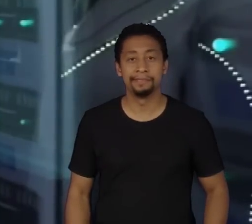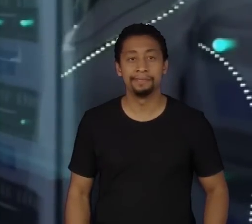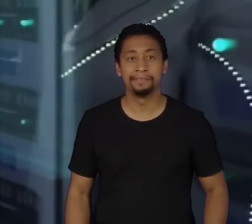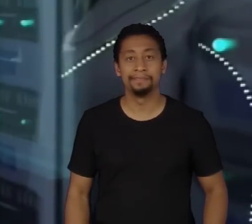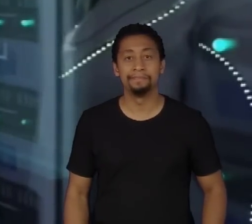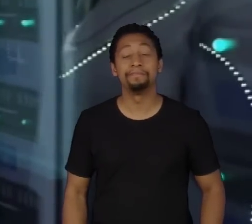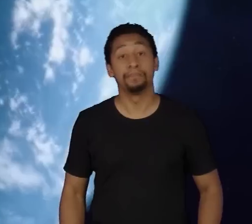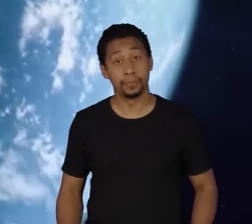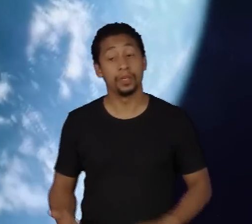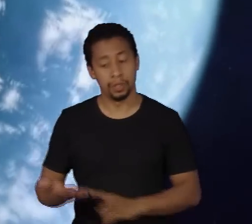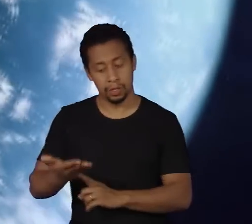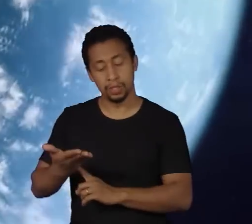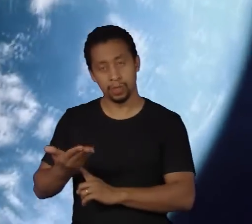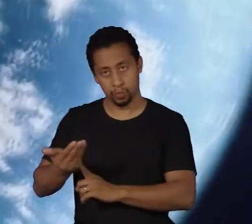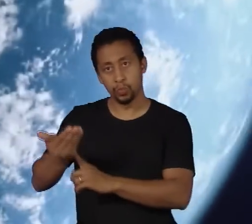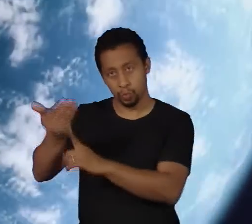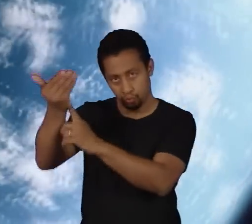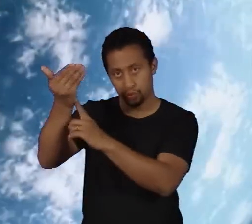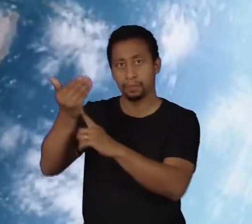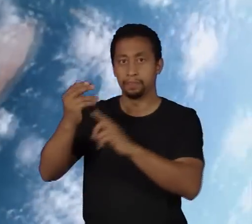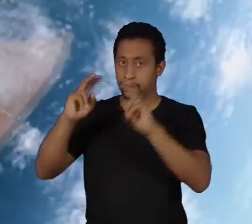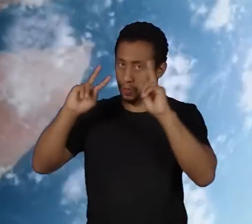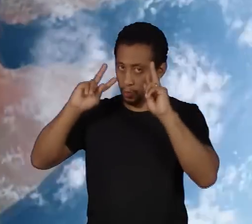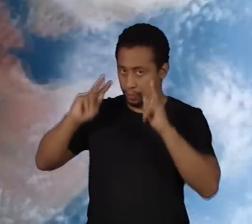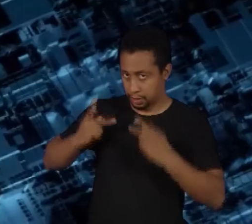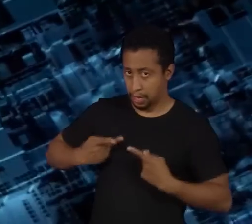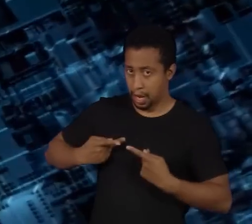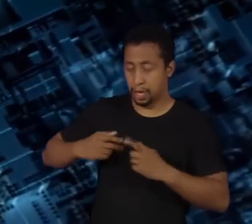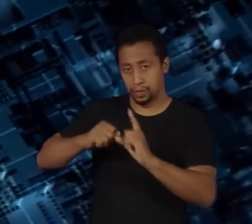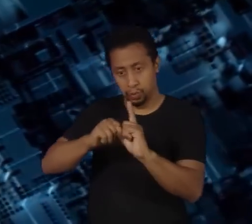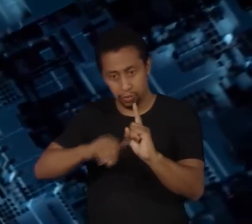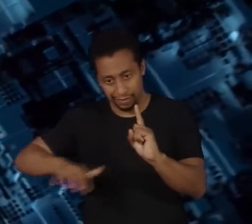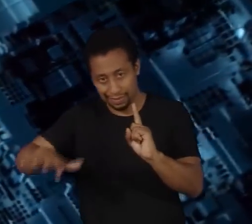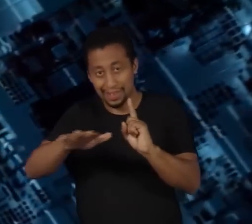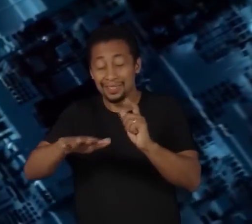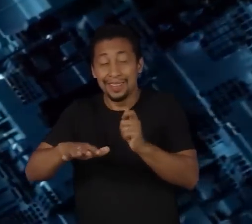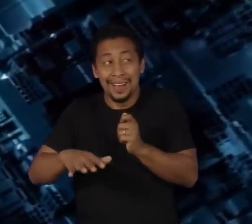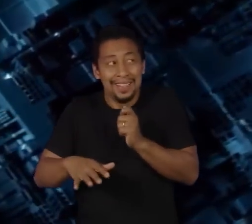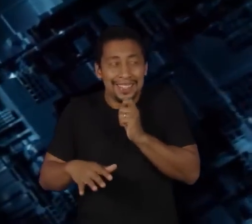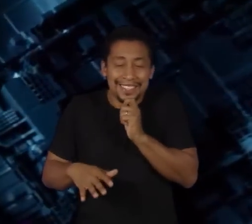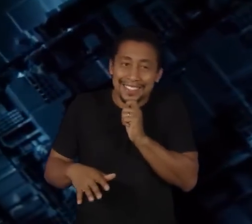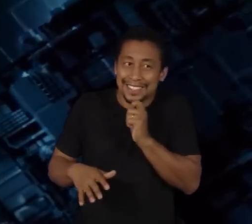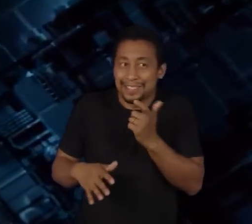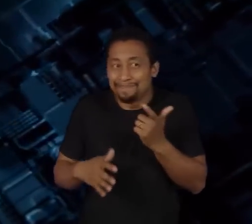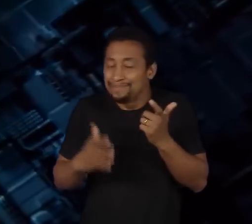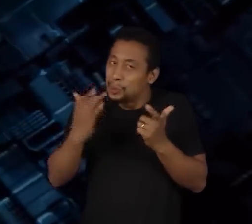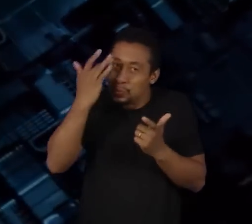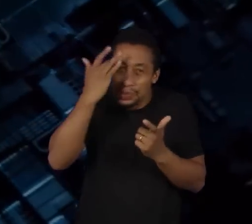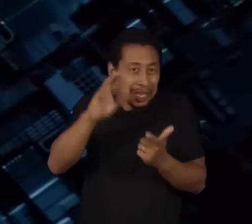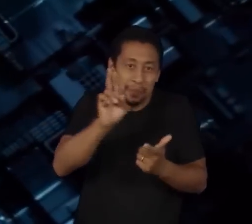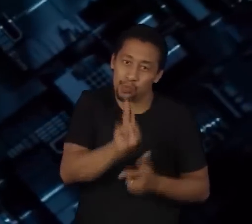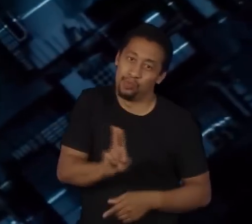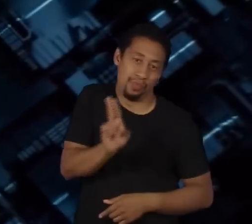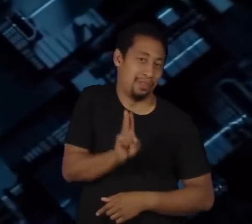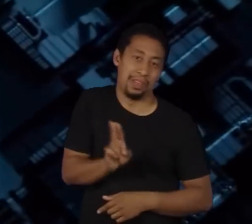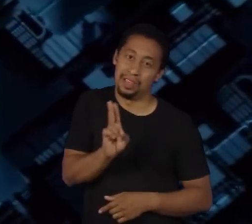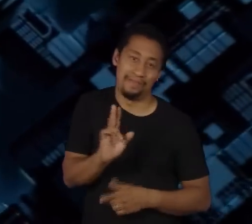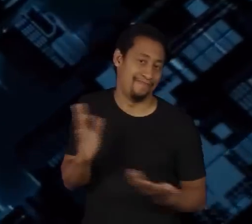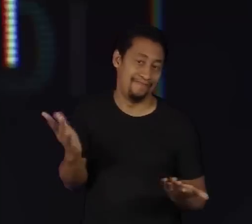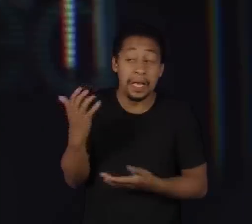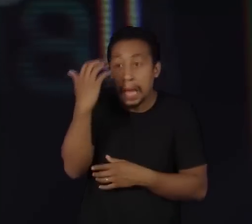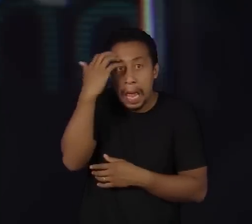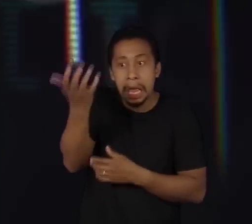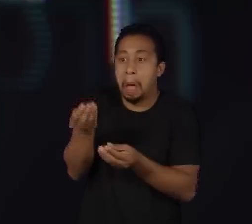Tem tecnologias que a humanidade, a nossa sociedade, ainda não está preparada para usar. E a gente está disponibilizando para a